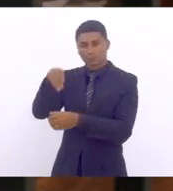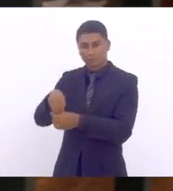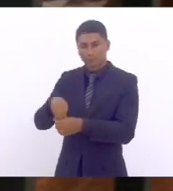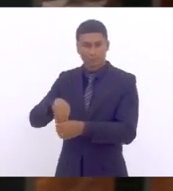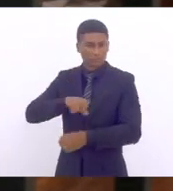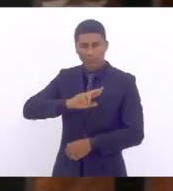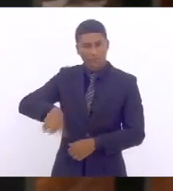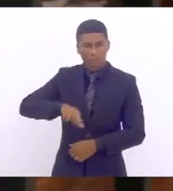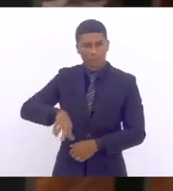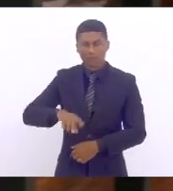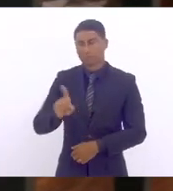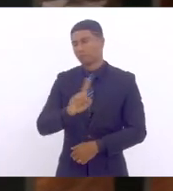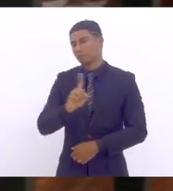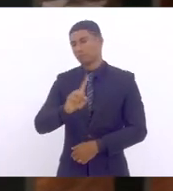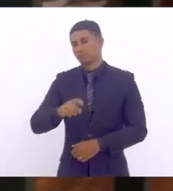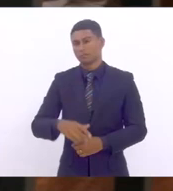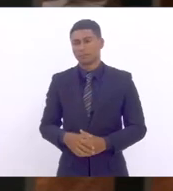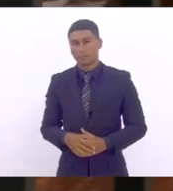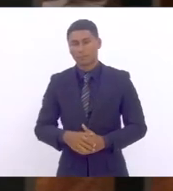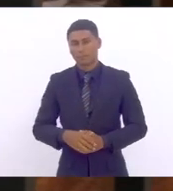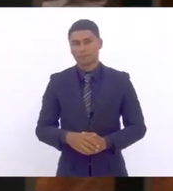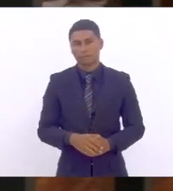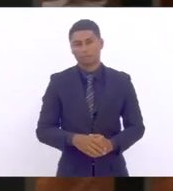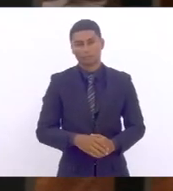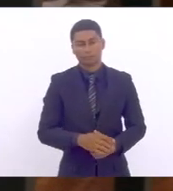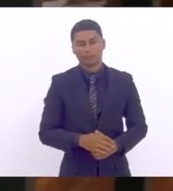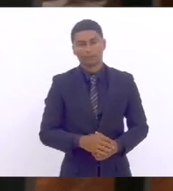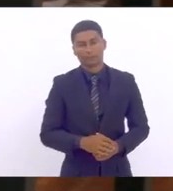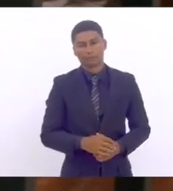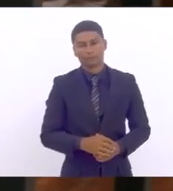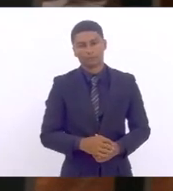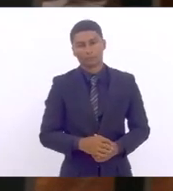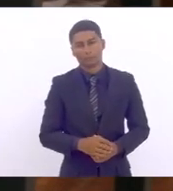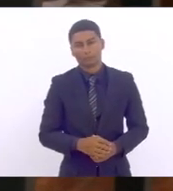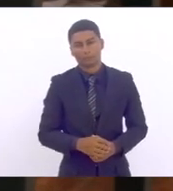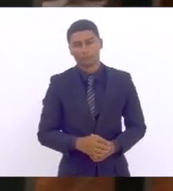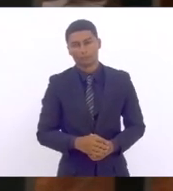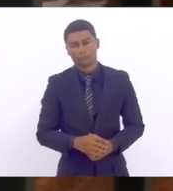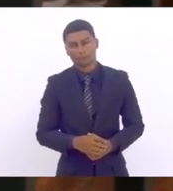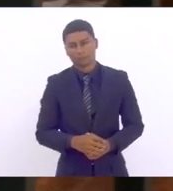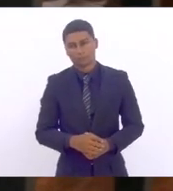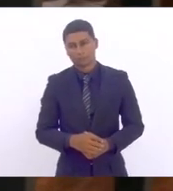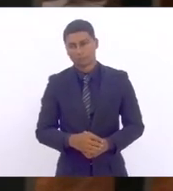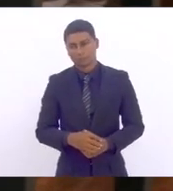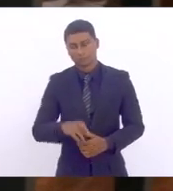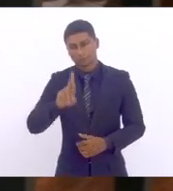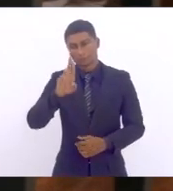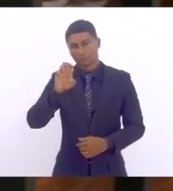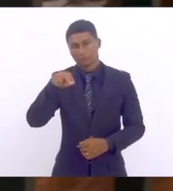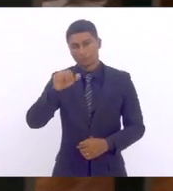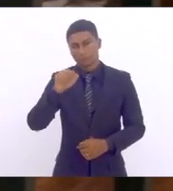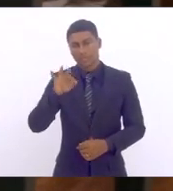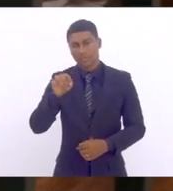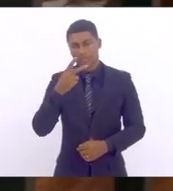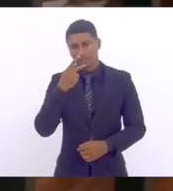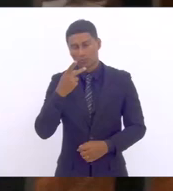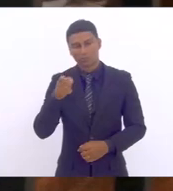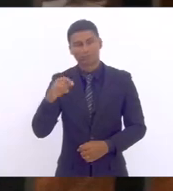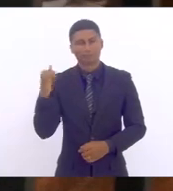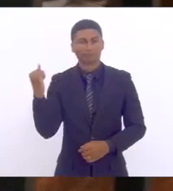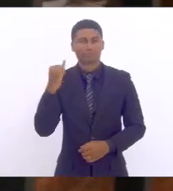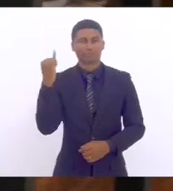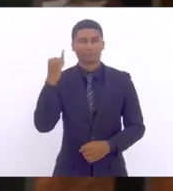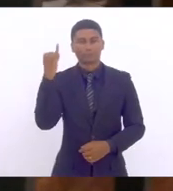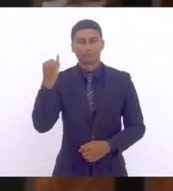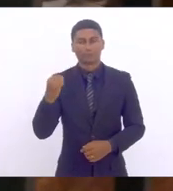daquilo que a gente vê no nosso cotidiano. É, quero resgatar o que Renata trouxe aqui, que é muito importante. As